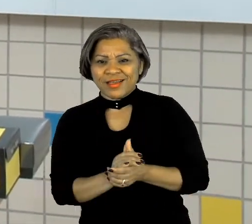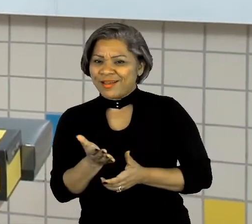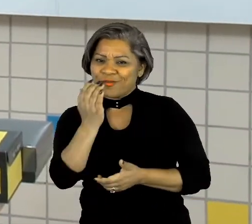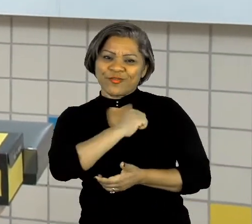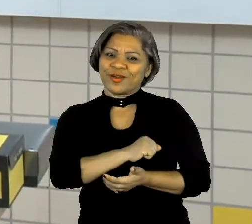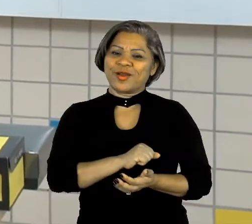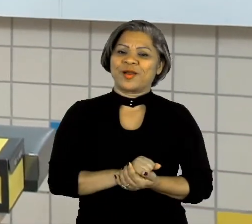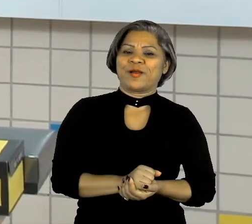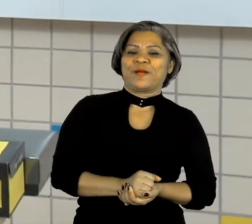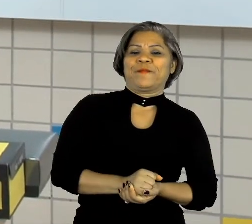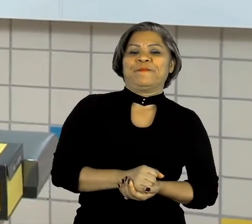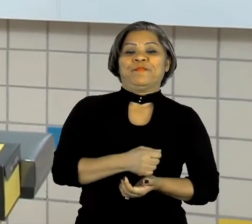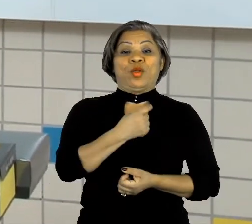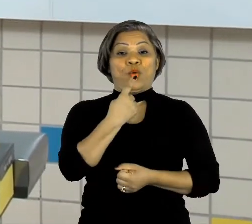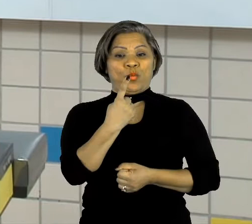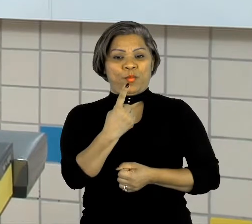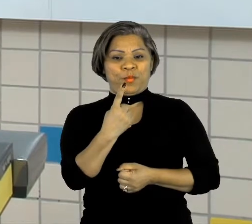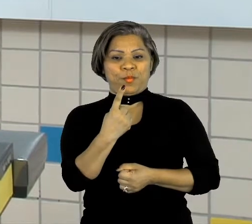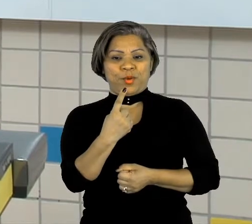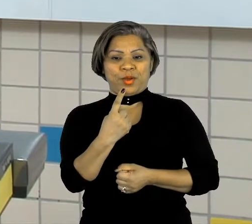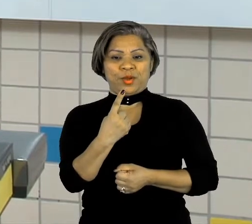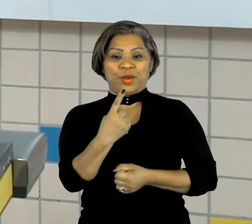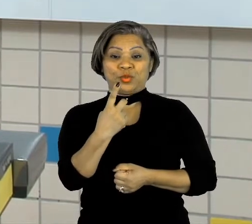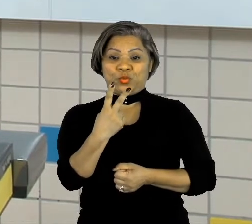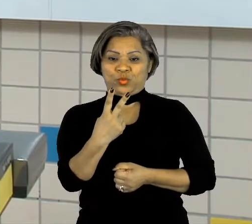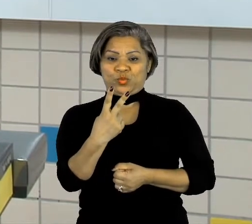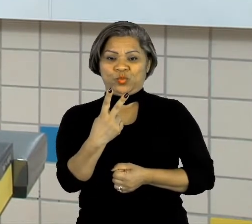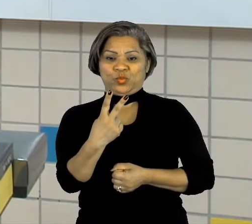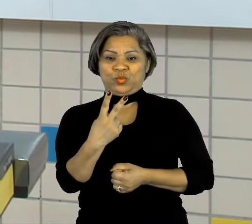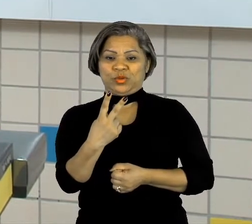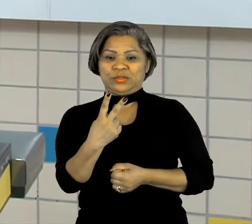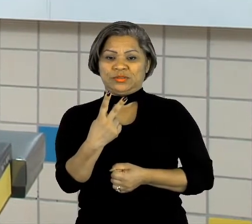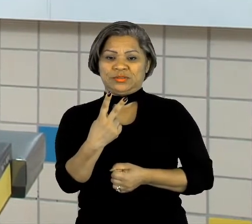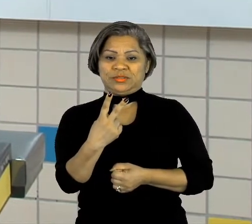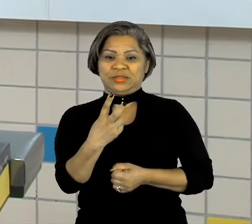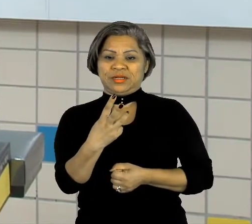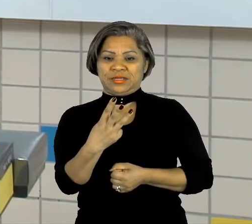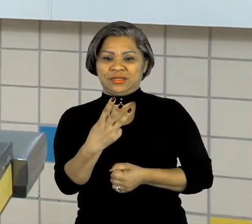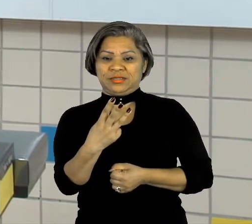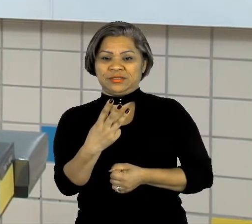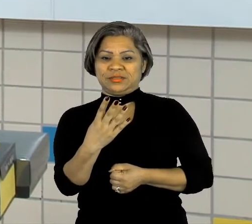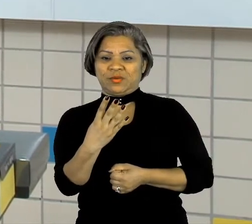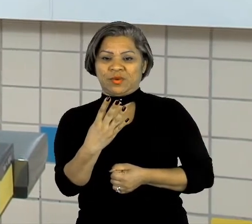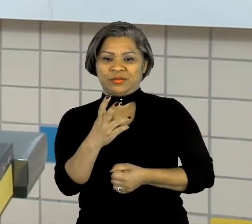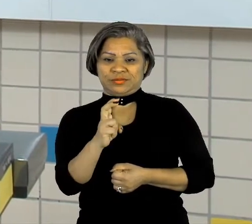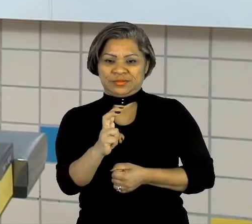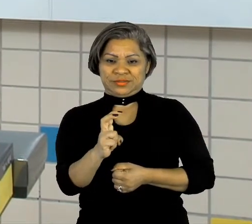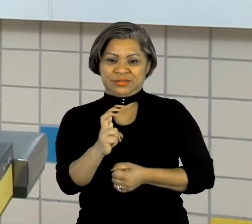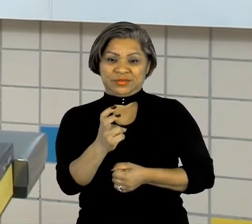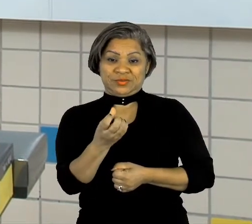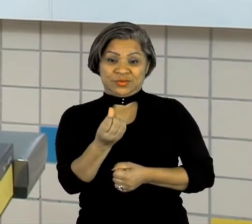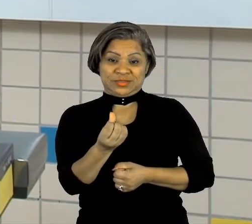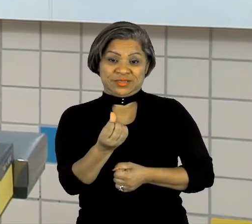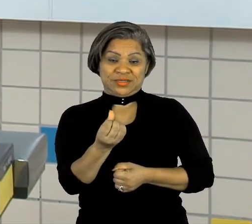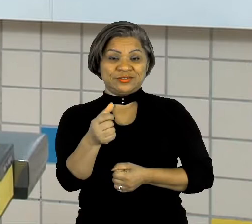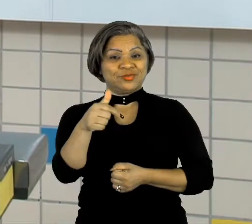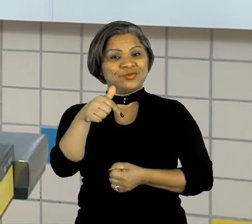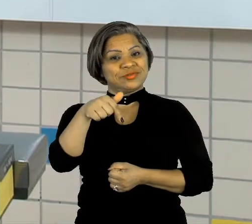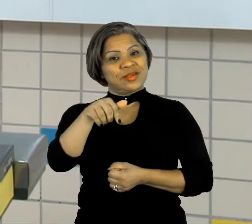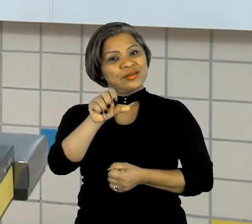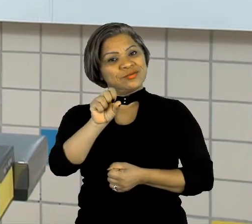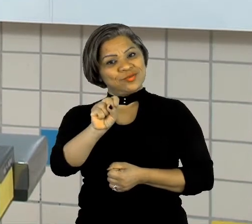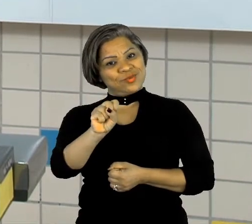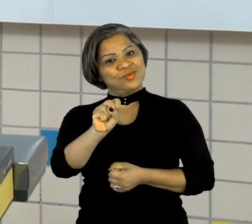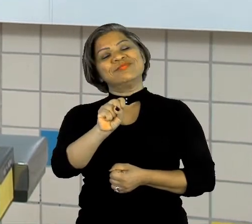então? Ó, 1, 2, 3, 4, 5, 6,